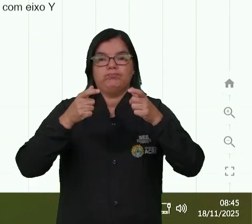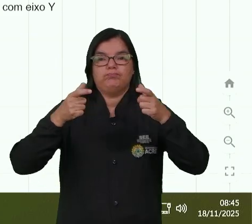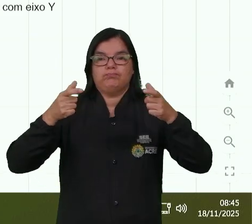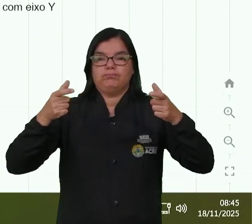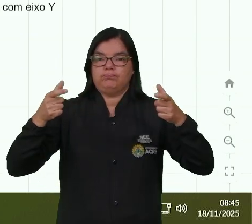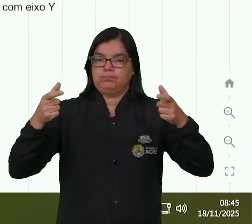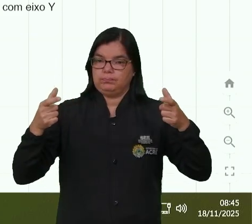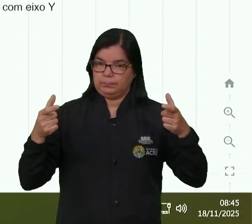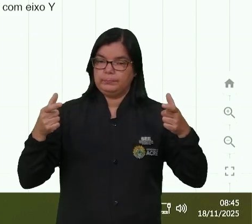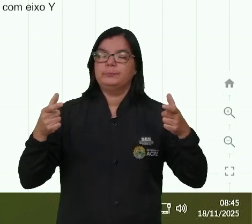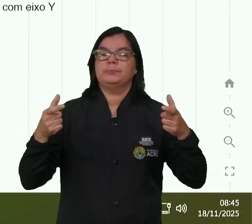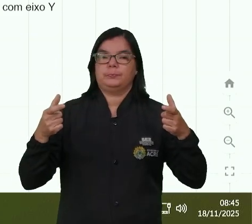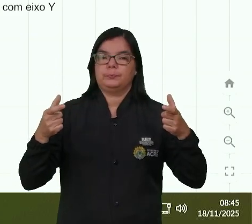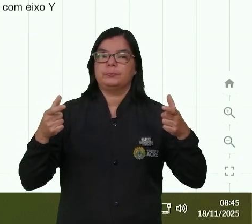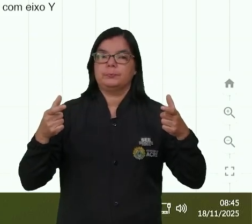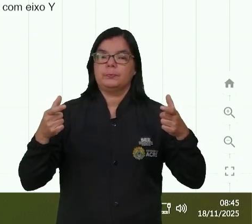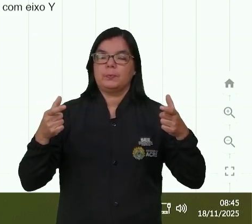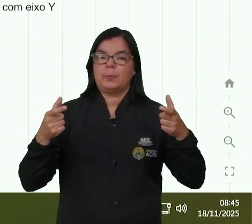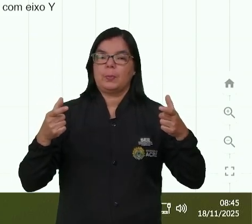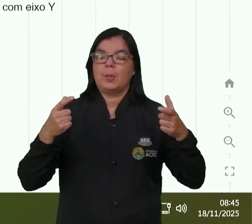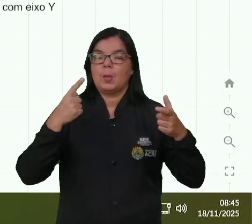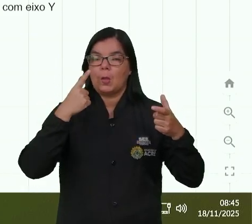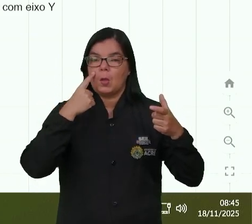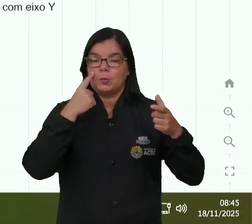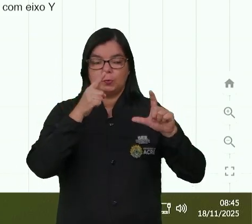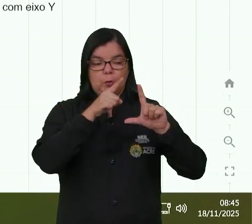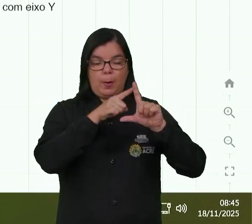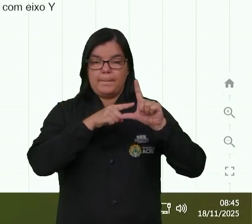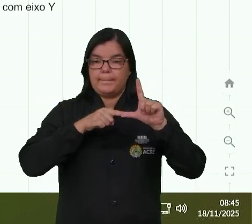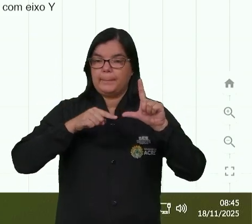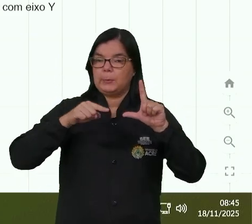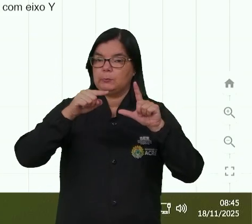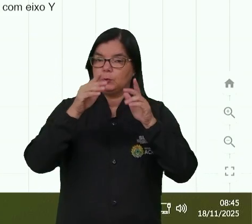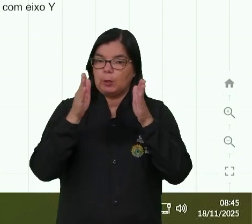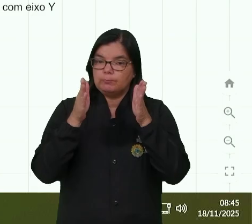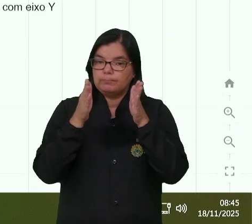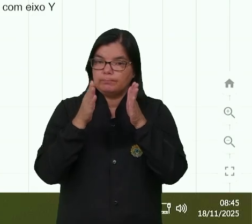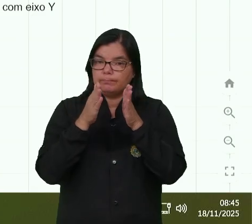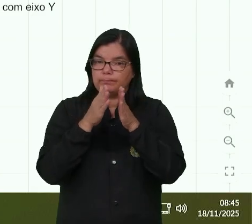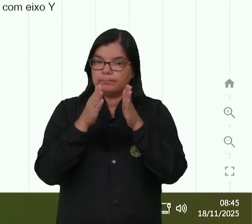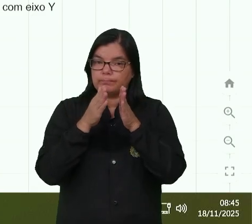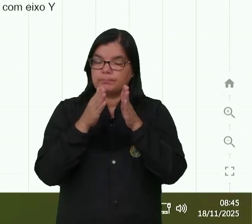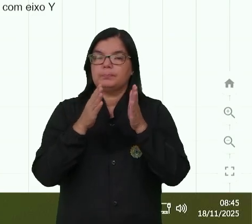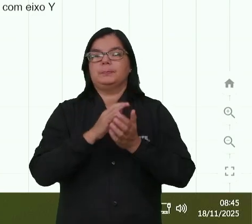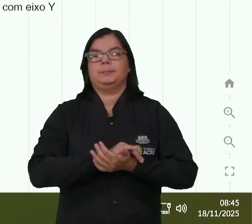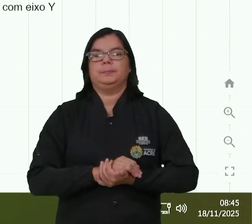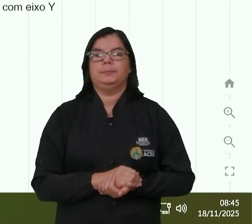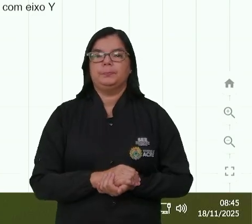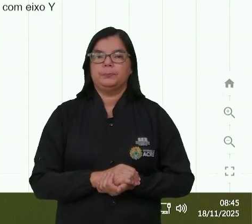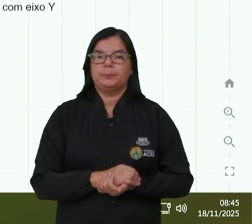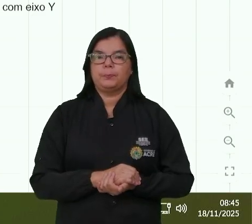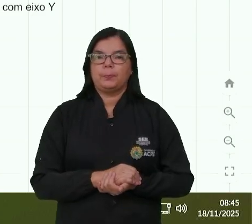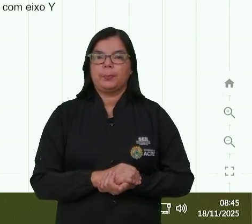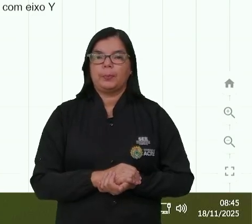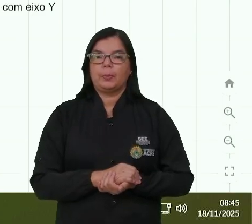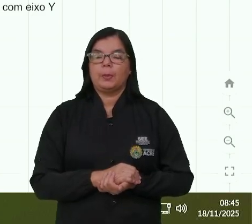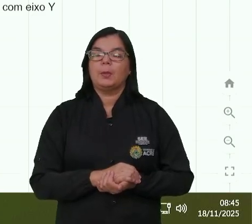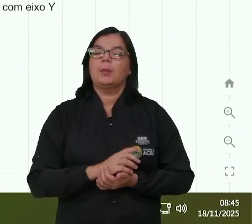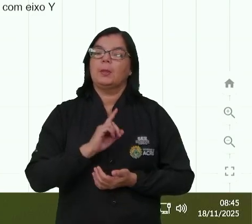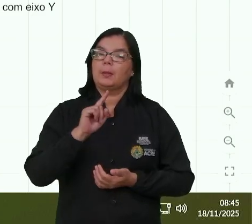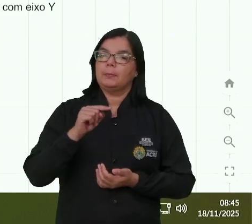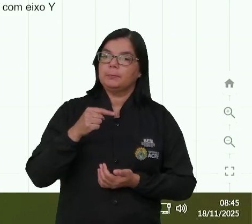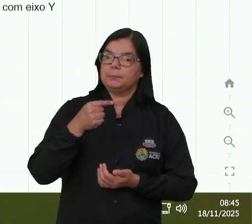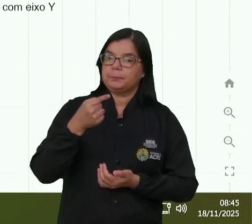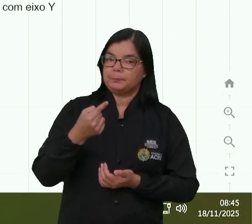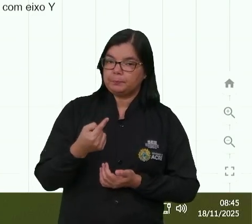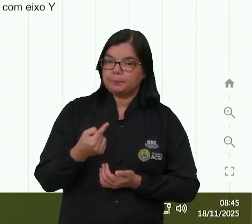mais os ramos da parábola estão próximos um do outro. Além disso,